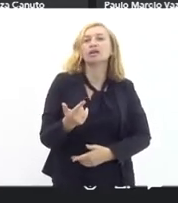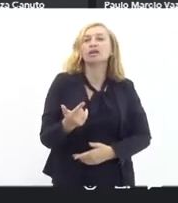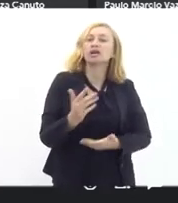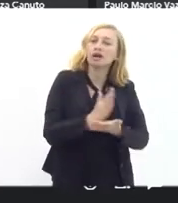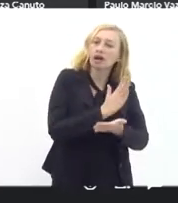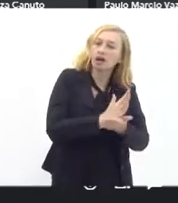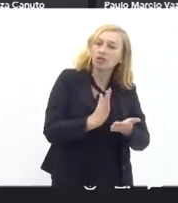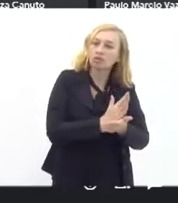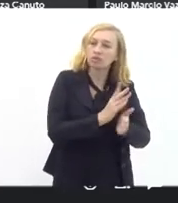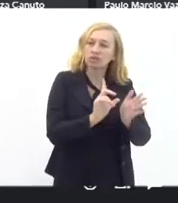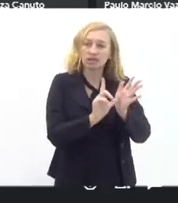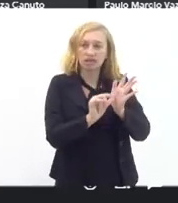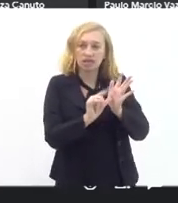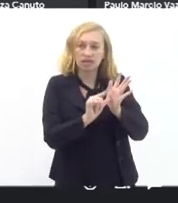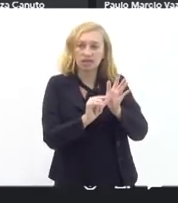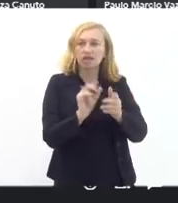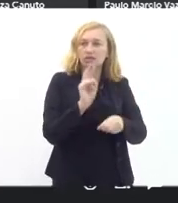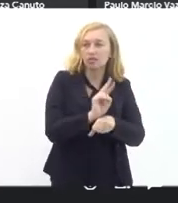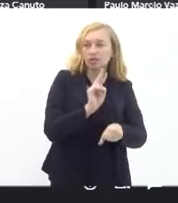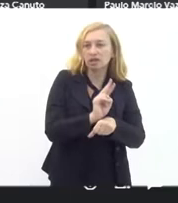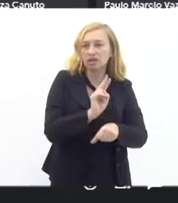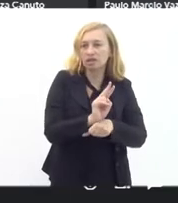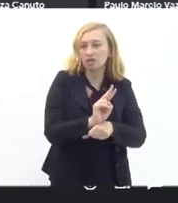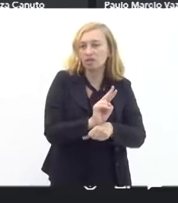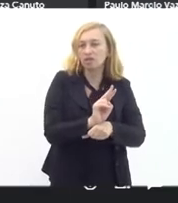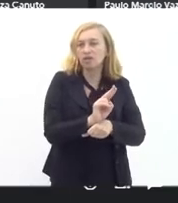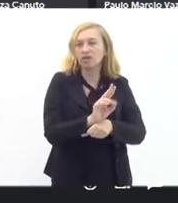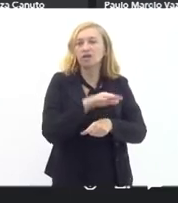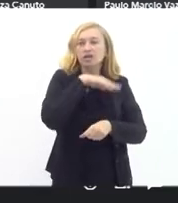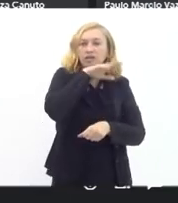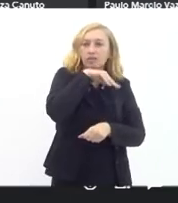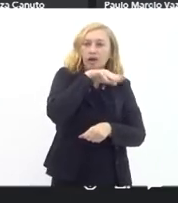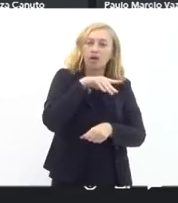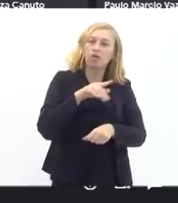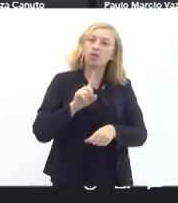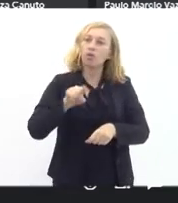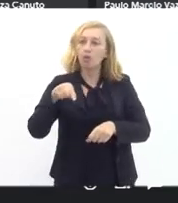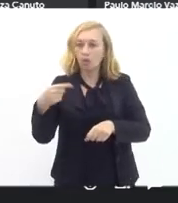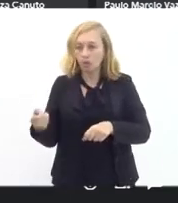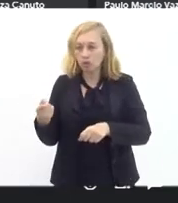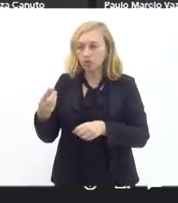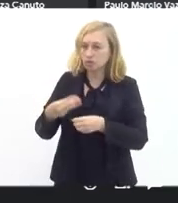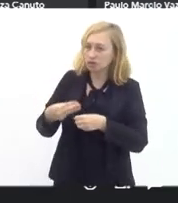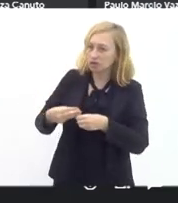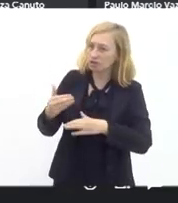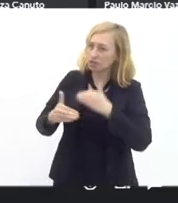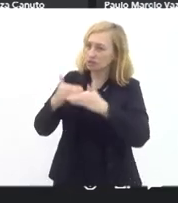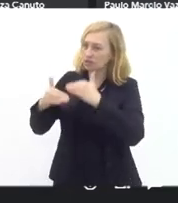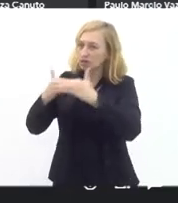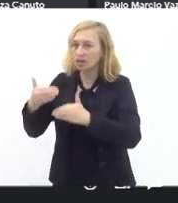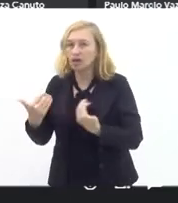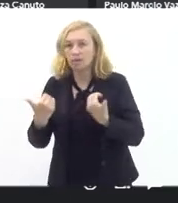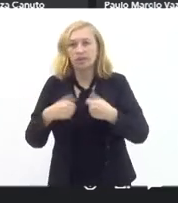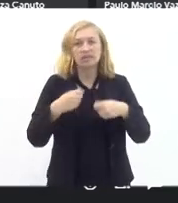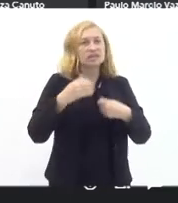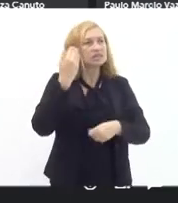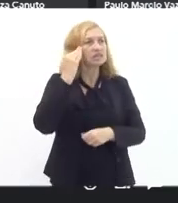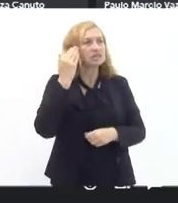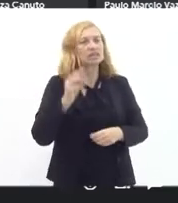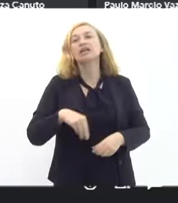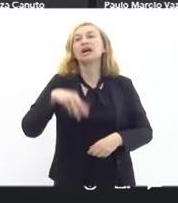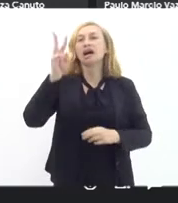ainda muito atrasados na proteção animal, e a gente precisa entender a quem compete